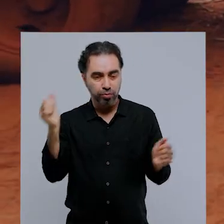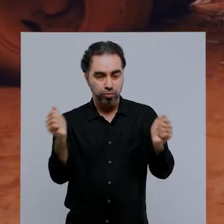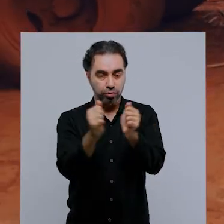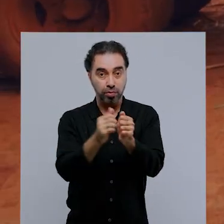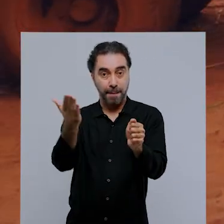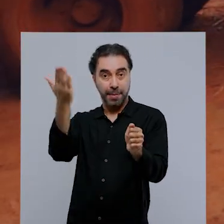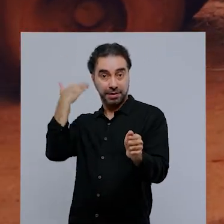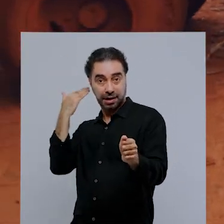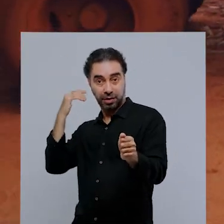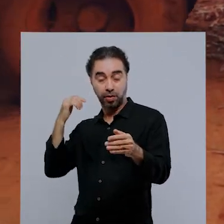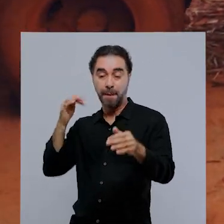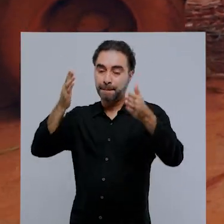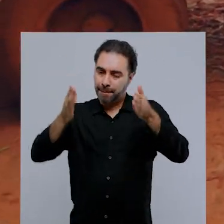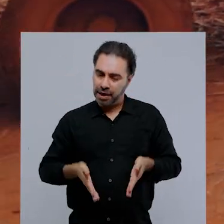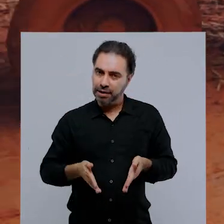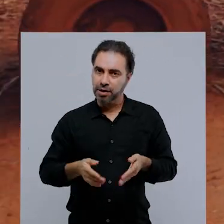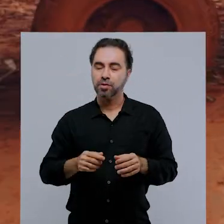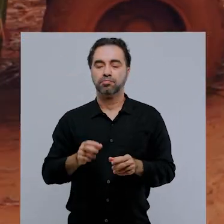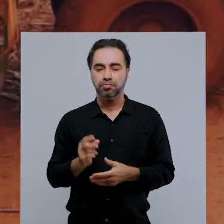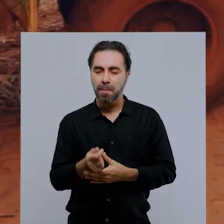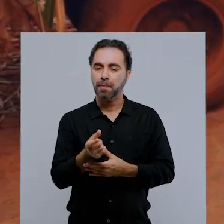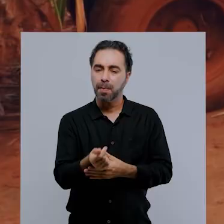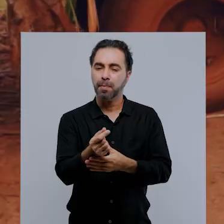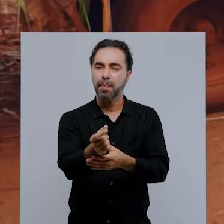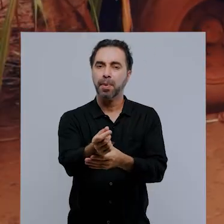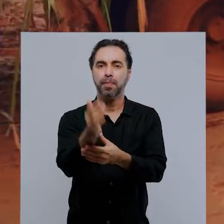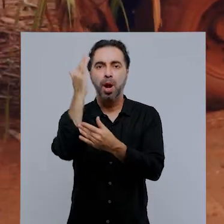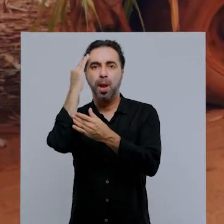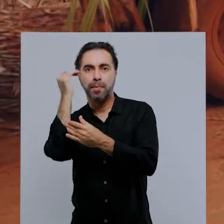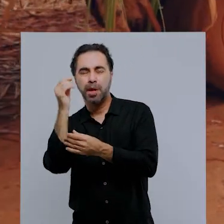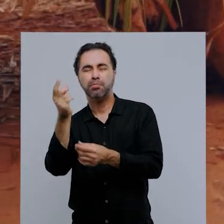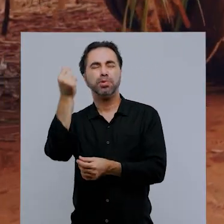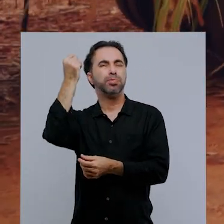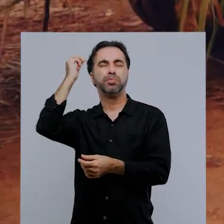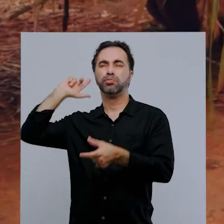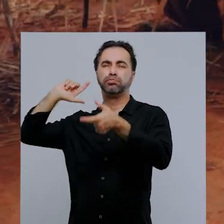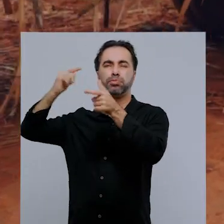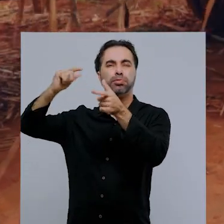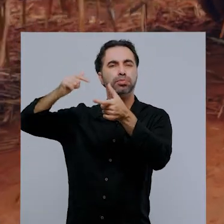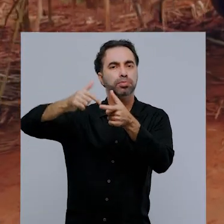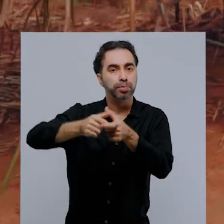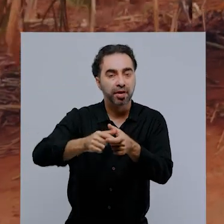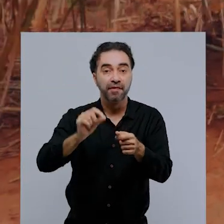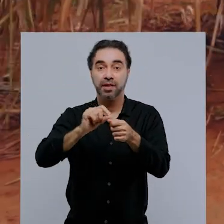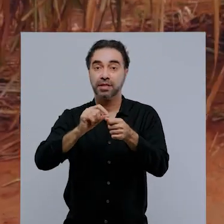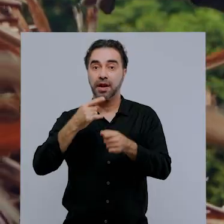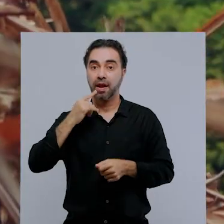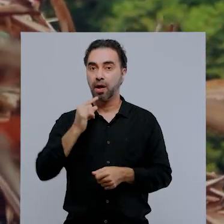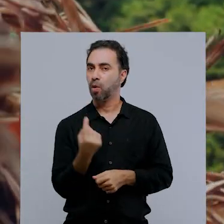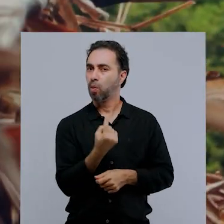passado e presente, preservando saberes e fazeres ancestrais na criação de cachaças